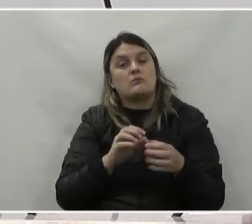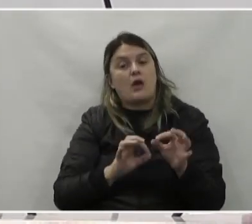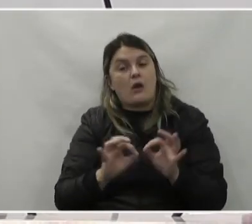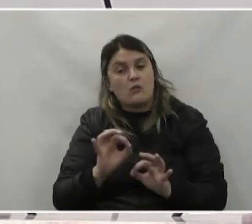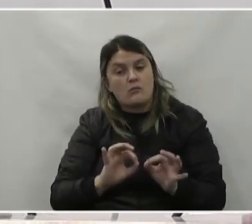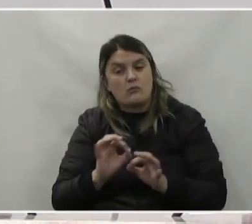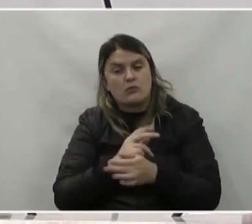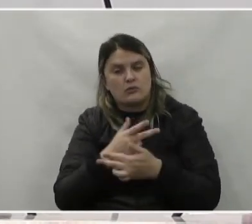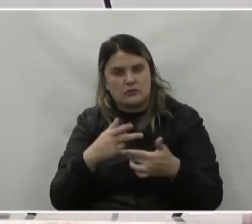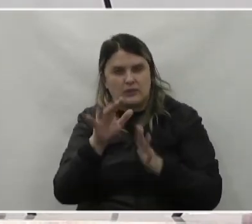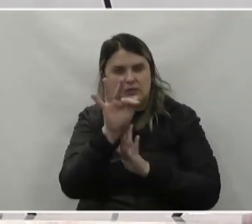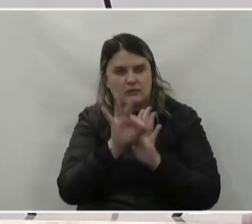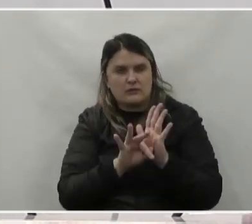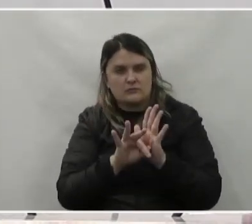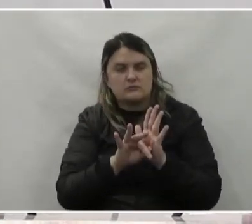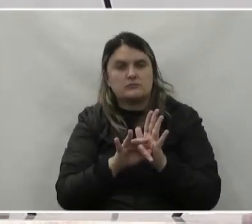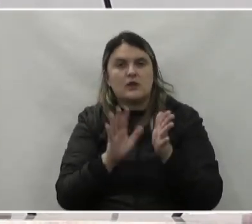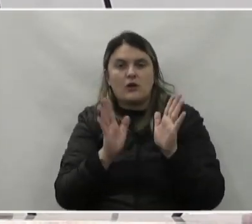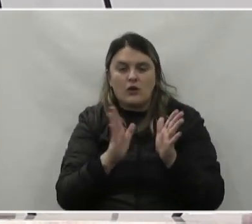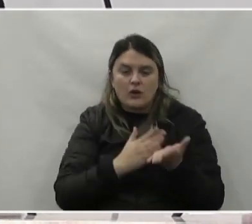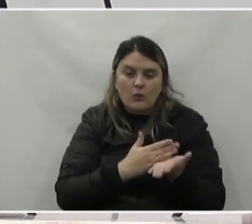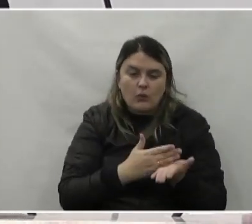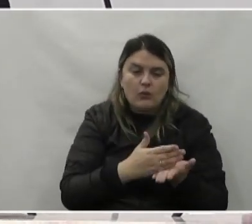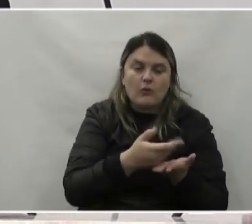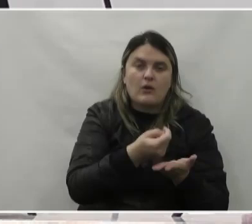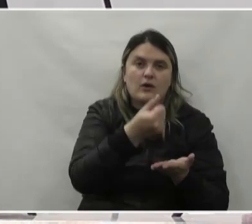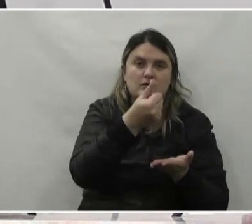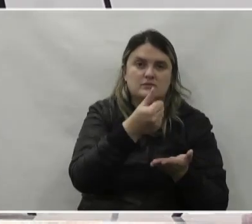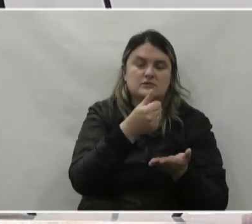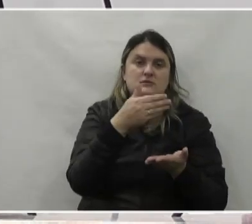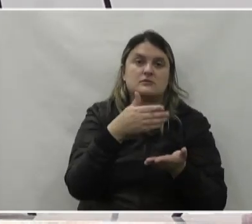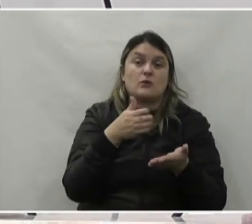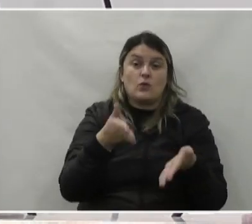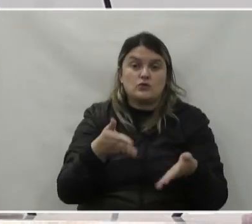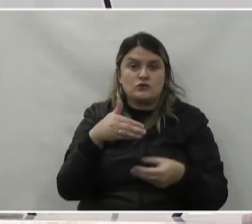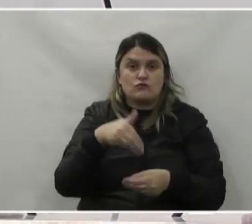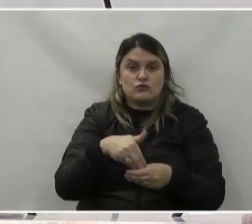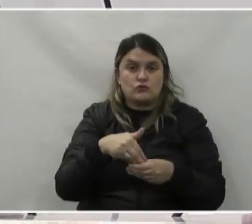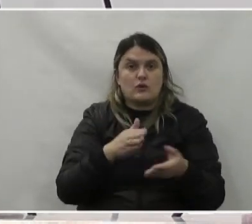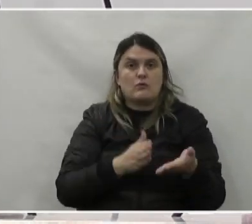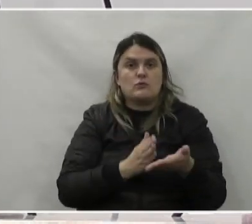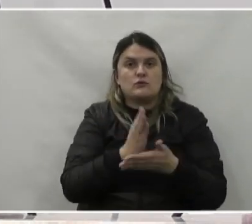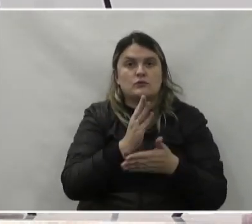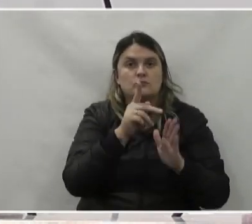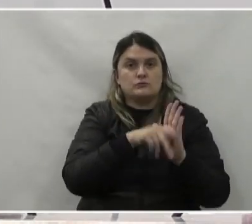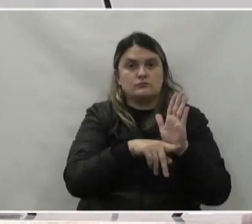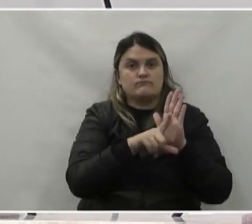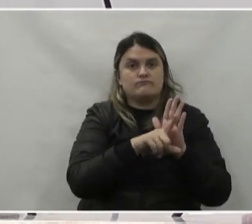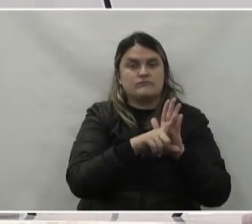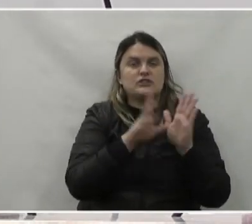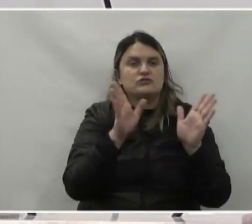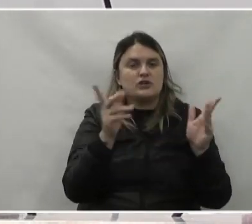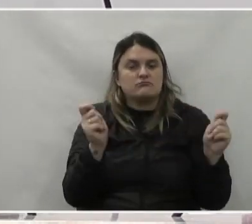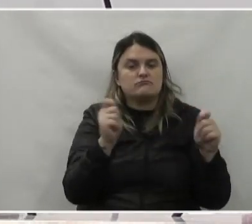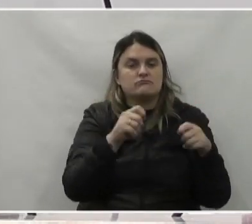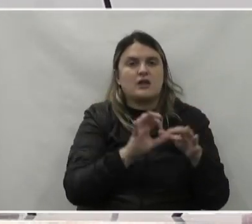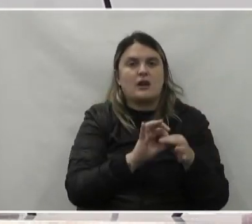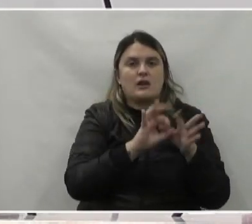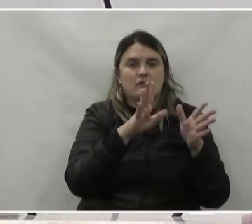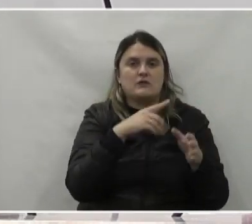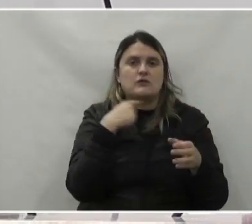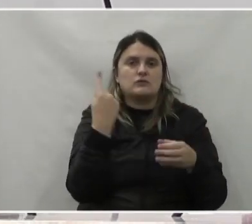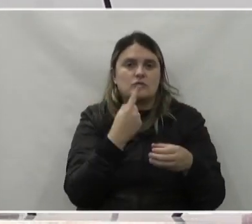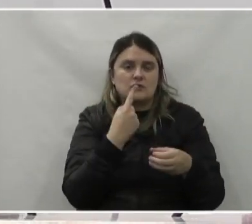e hoje estamos aí aprovando esse projeto de lei, autorizando o município de União